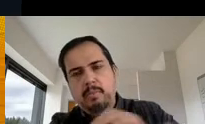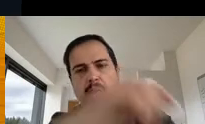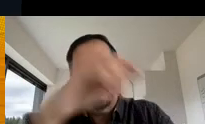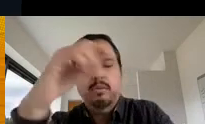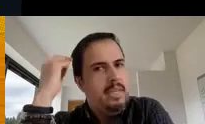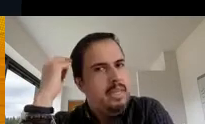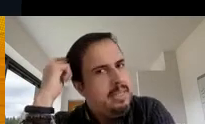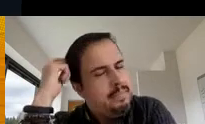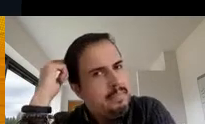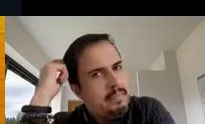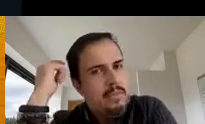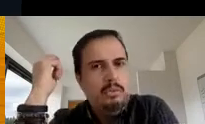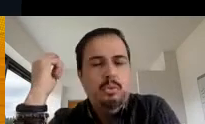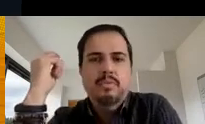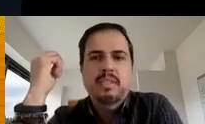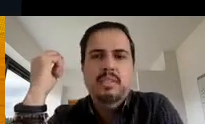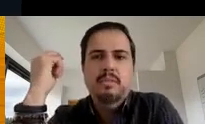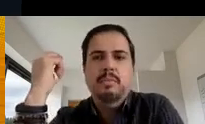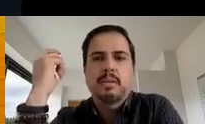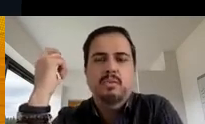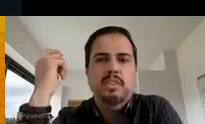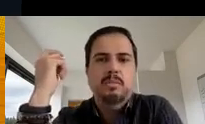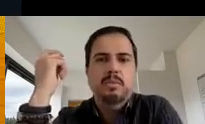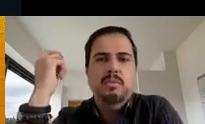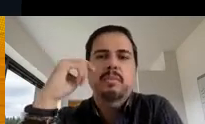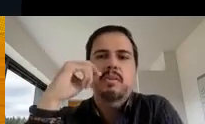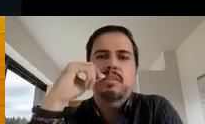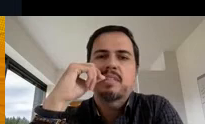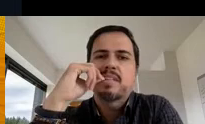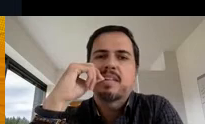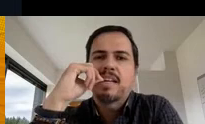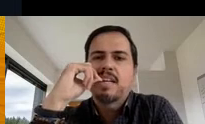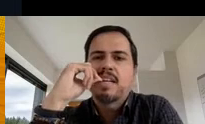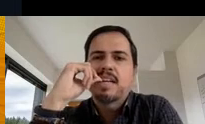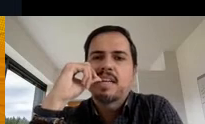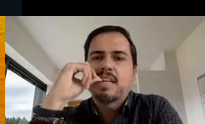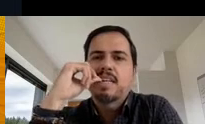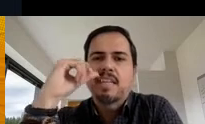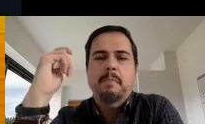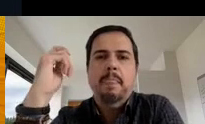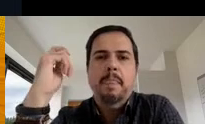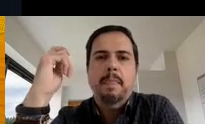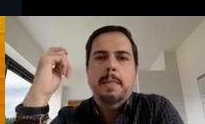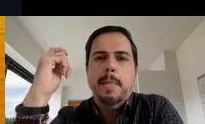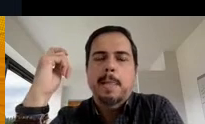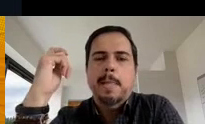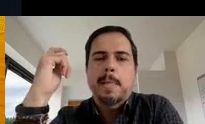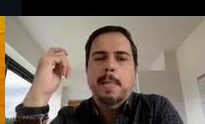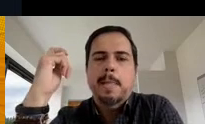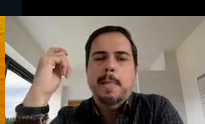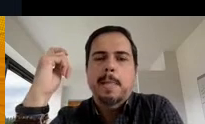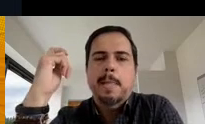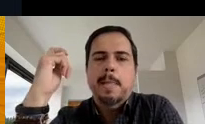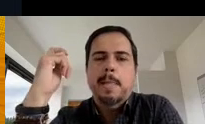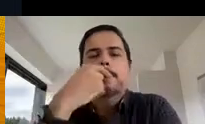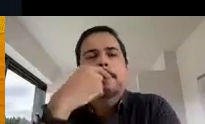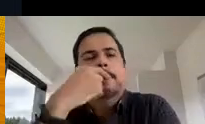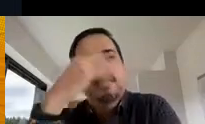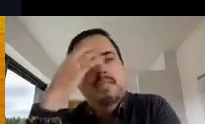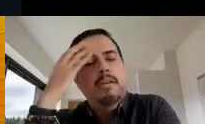não vou nem entrar na. Ah, não, o tempo. Como é que é o tempo, Ana? 12h25. Tem mais uns 20 minutos aí para nós? Sim, tempo que a gente atrasou para